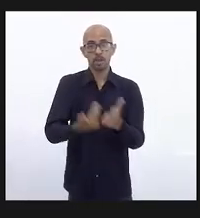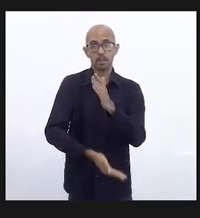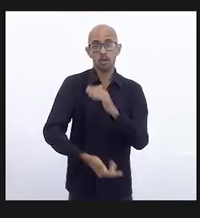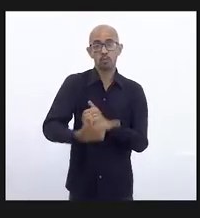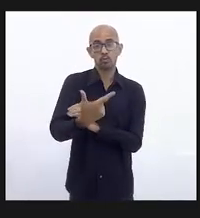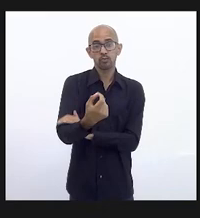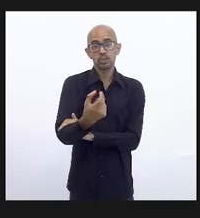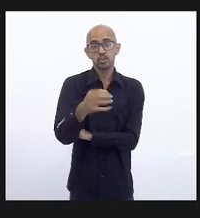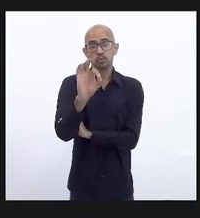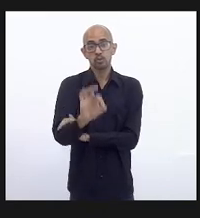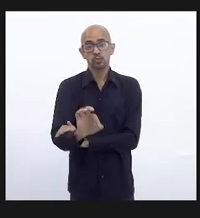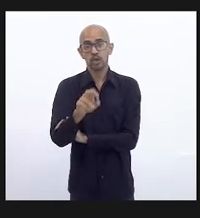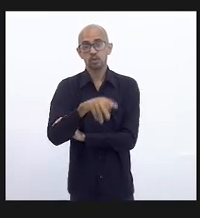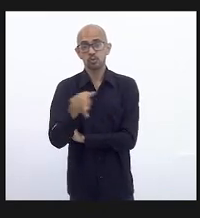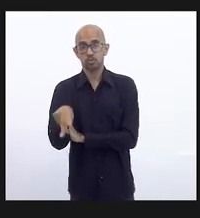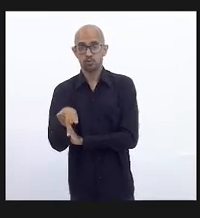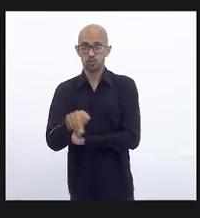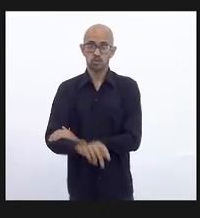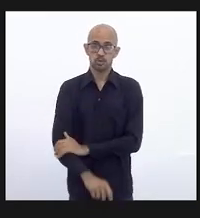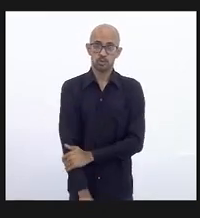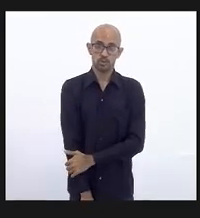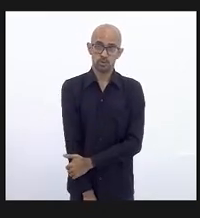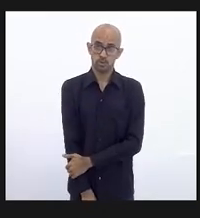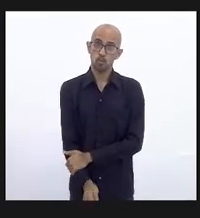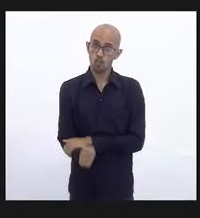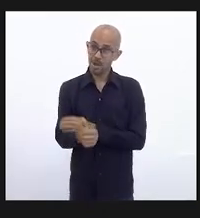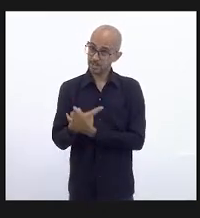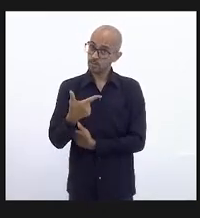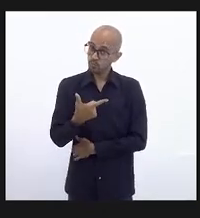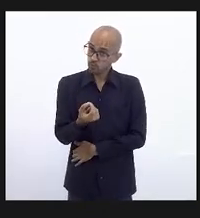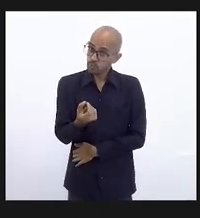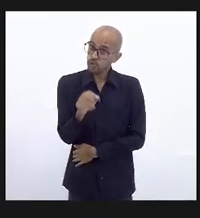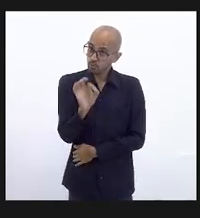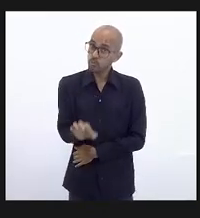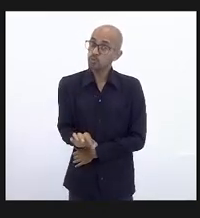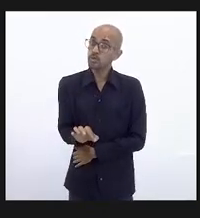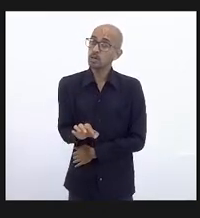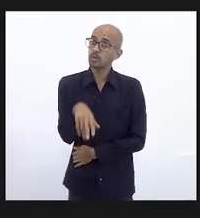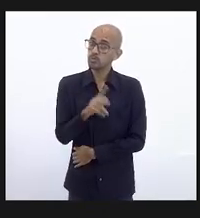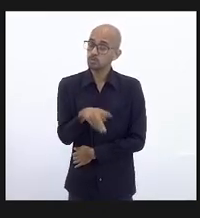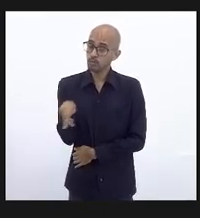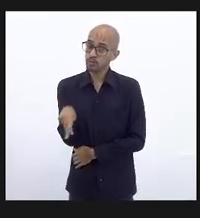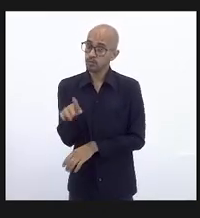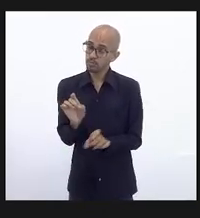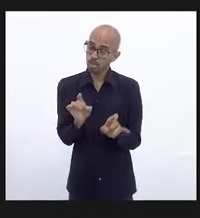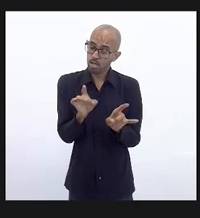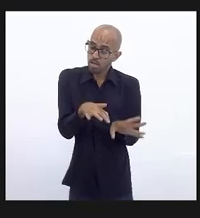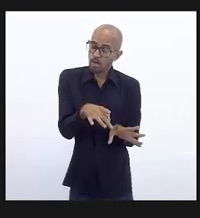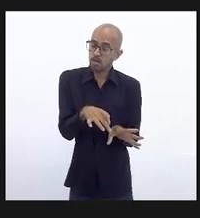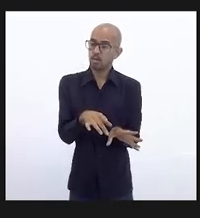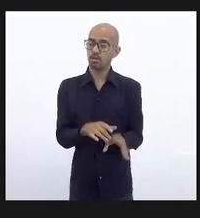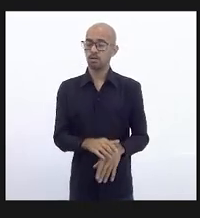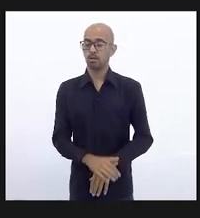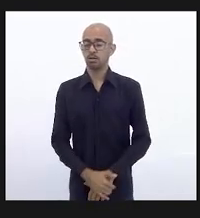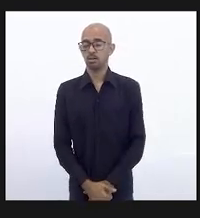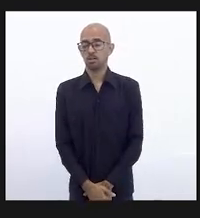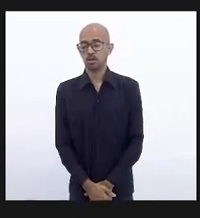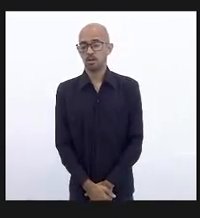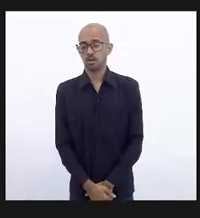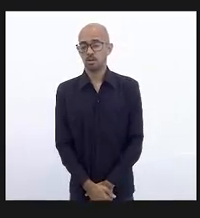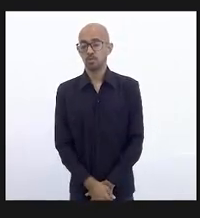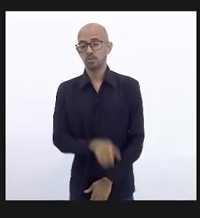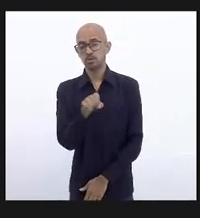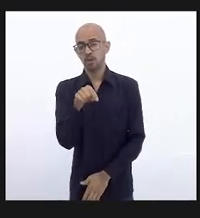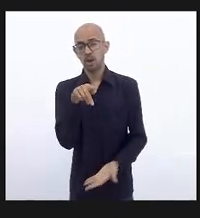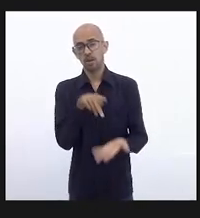20% dos seus professores. Quase 20% dos professores da UESO pediram exoneração. Essa é a